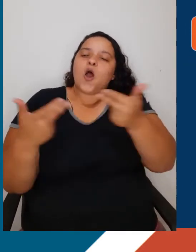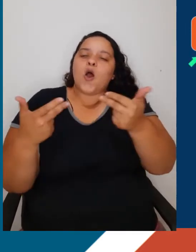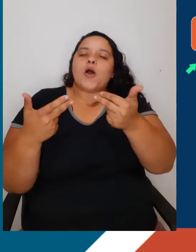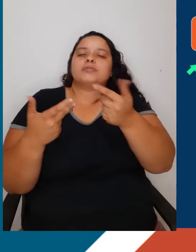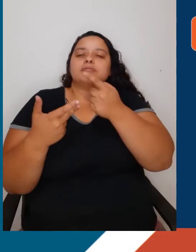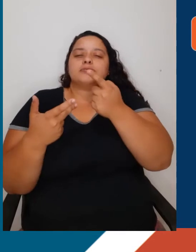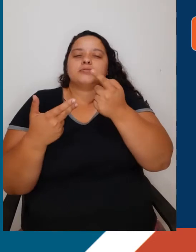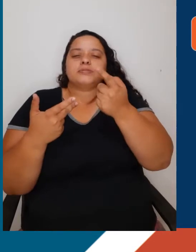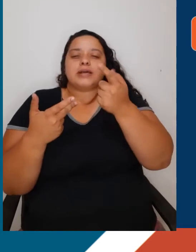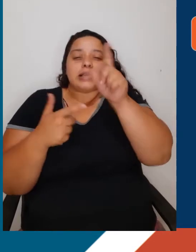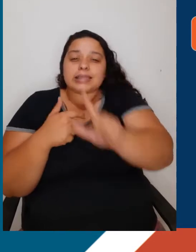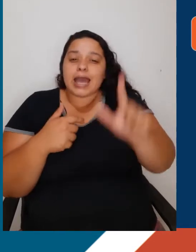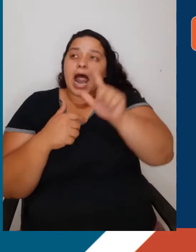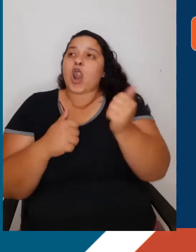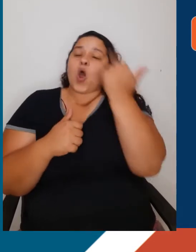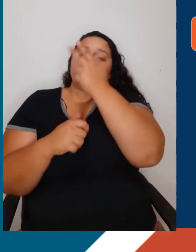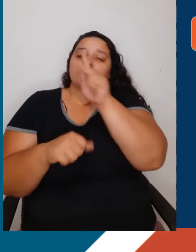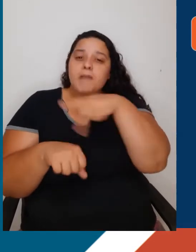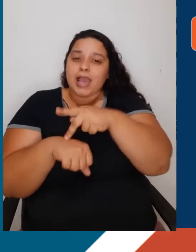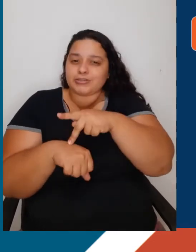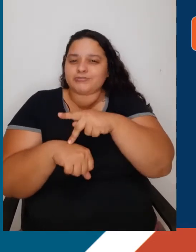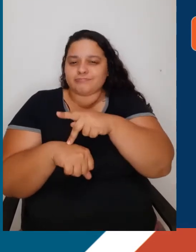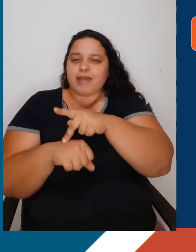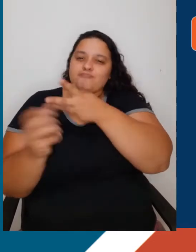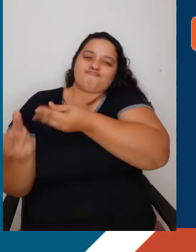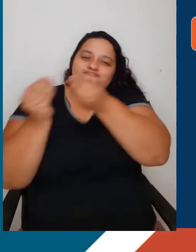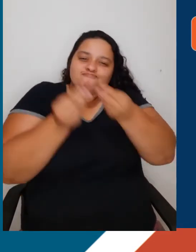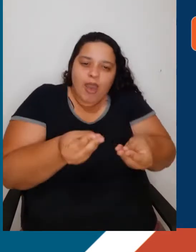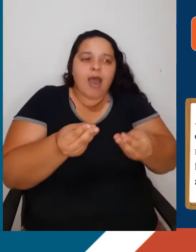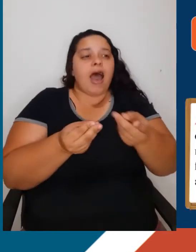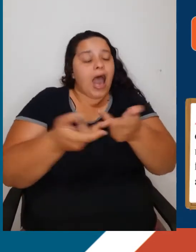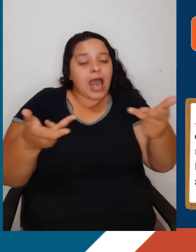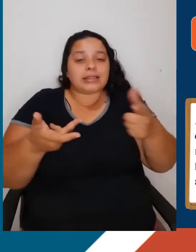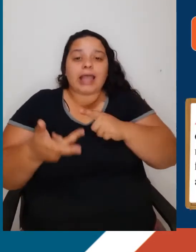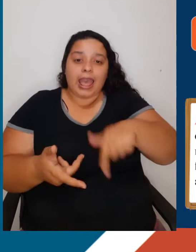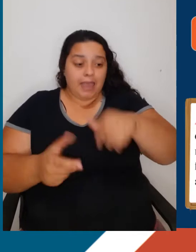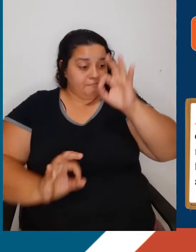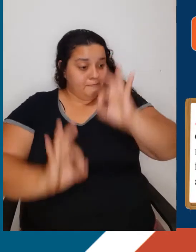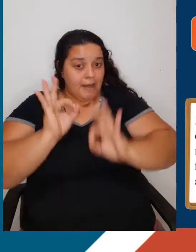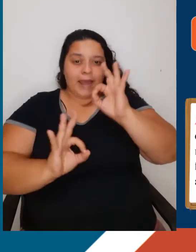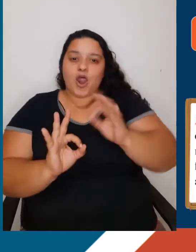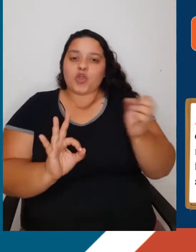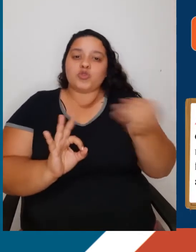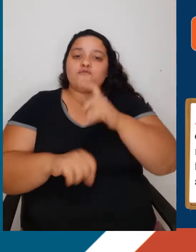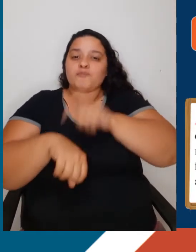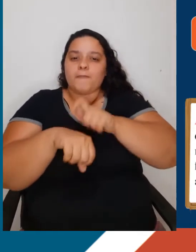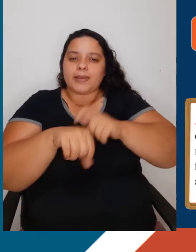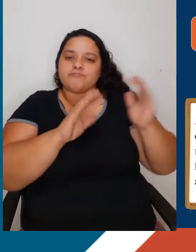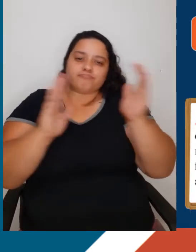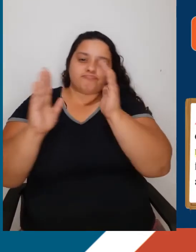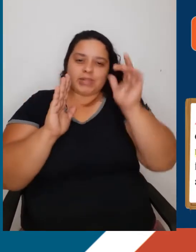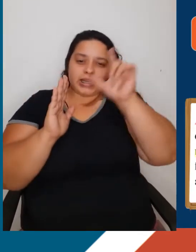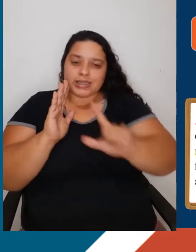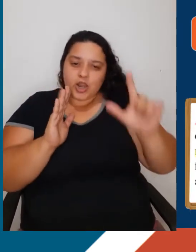retorno do exílio e o fim da ditadura preparam o cenário brasileiro para um novo ambiente literário, que, além de tratar dos novos avanços